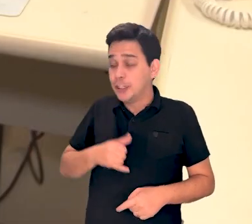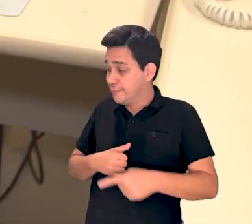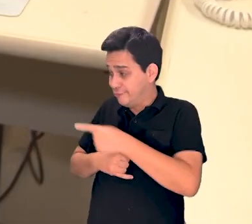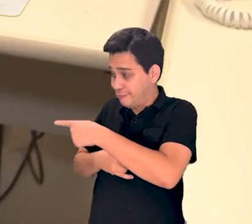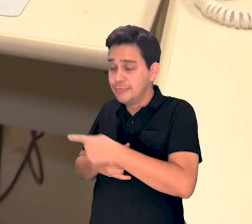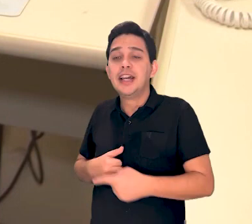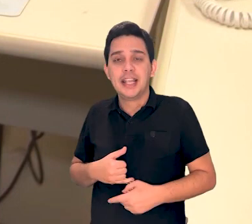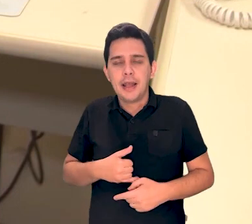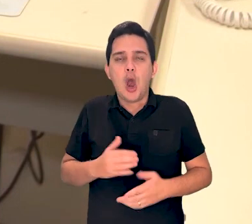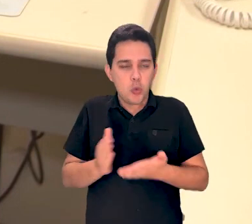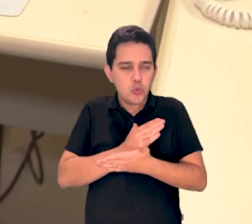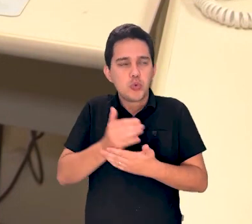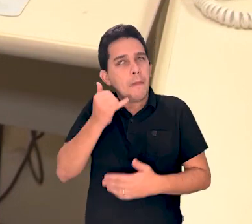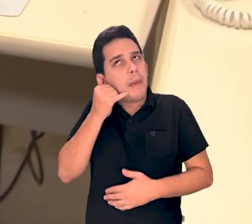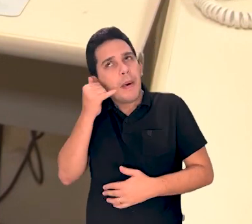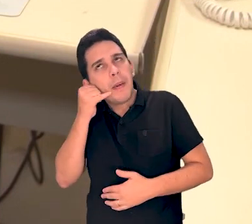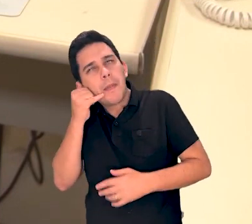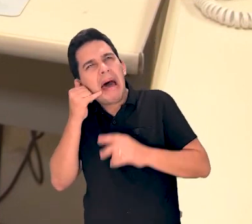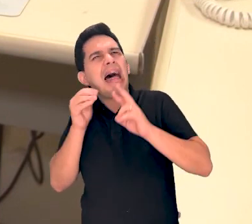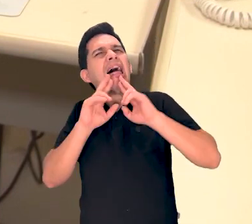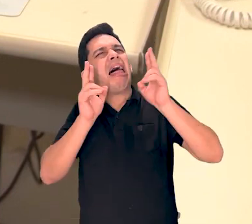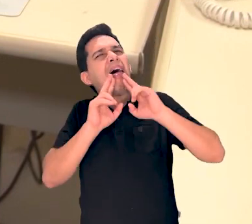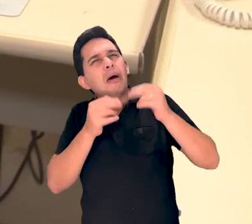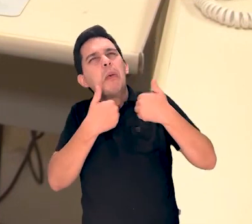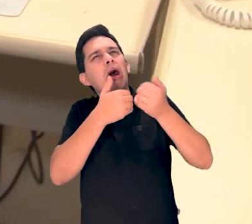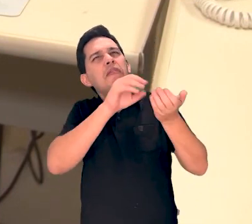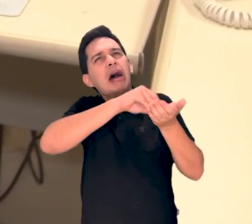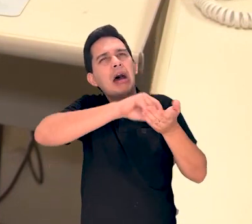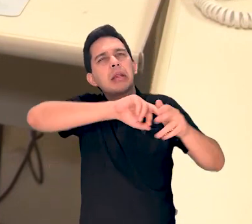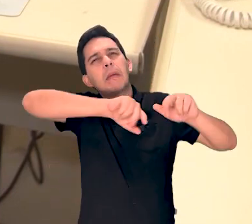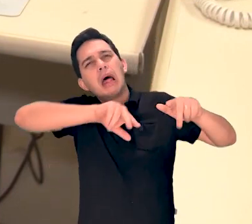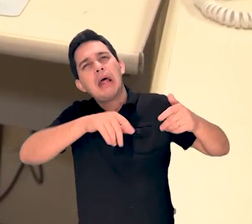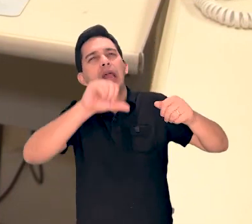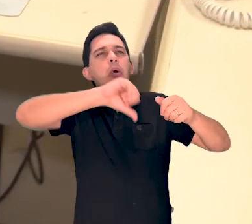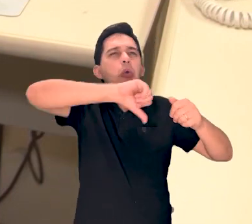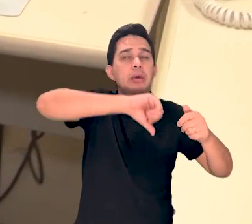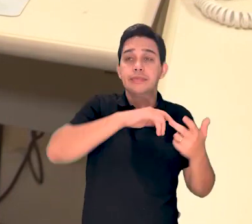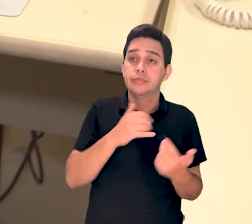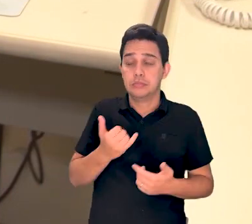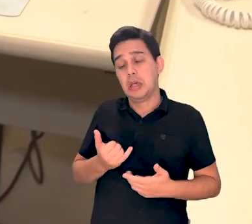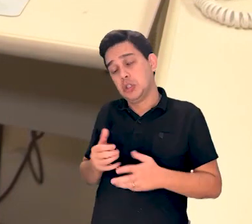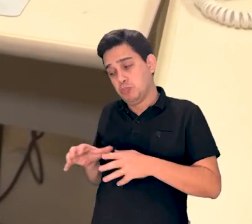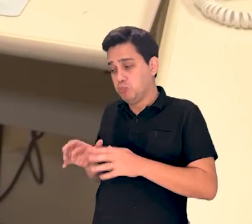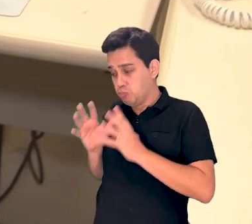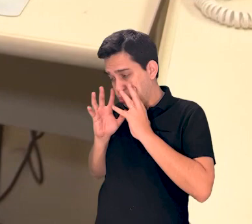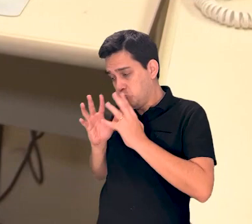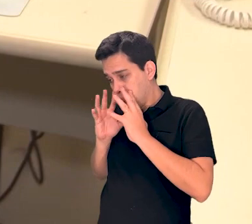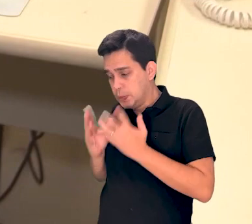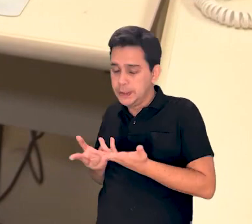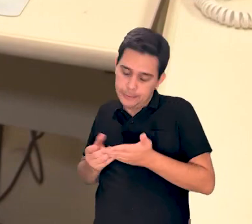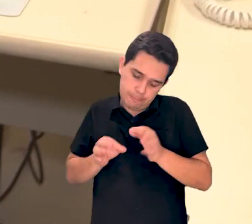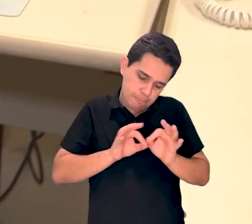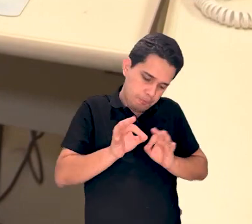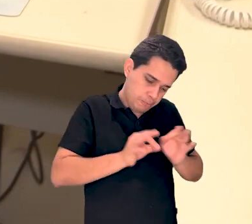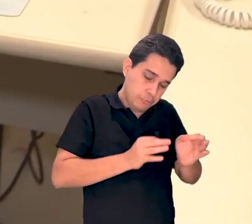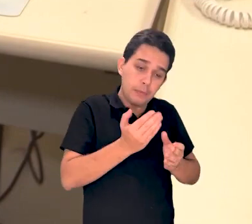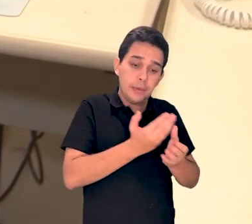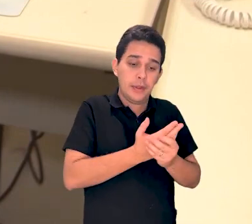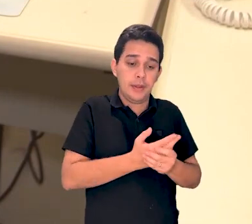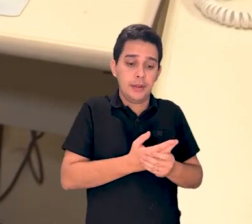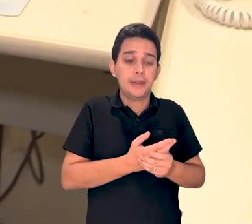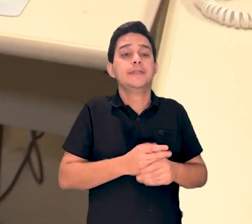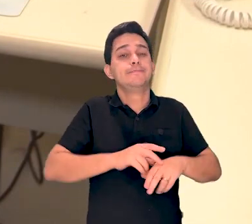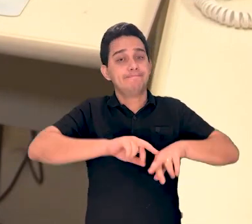Público que recebe as reclamações e caminhou para a gente e tem a próprio disque-denúncia